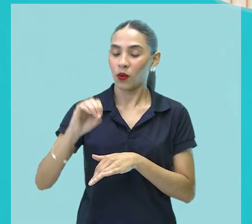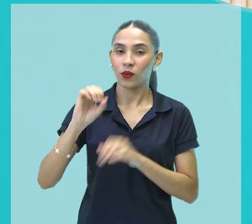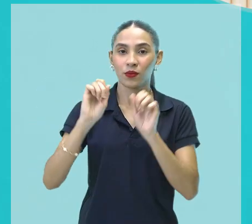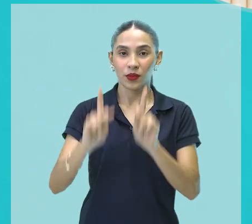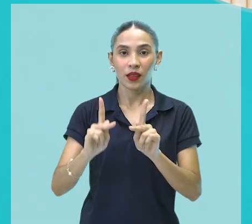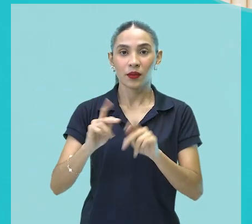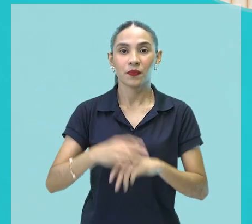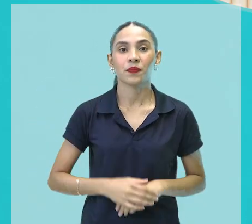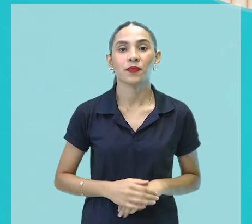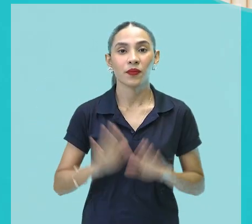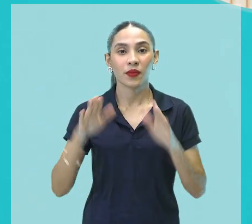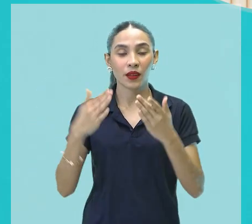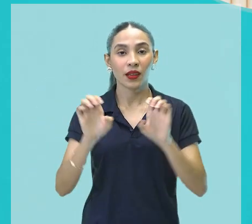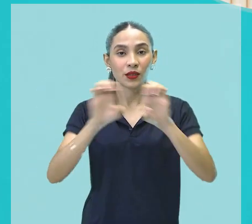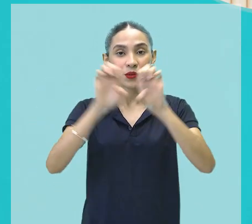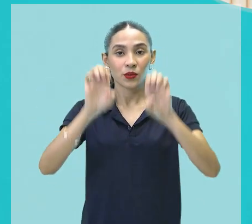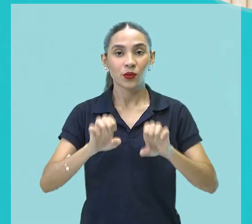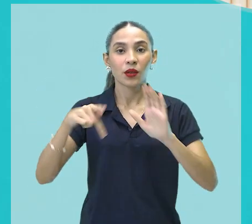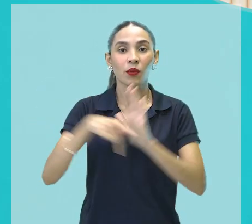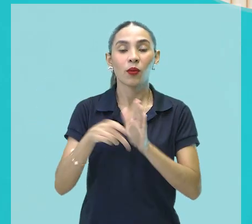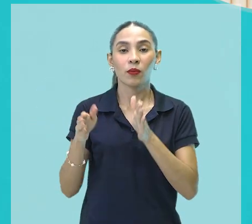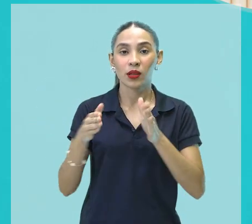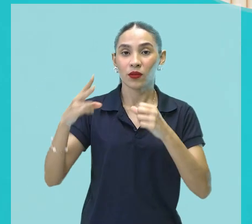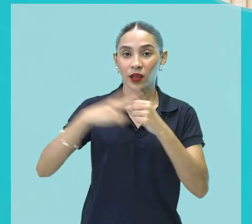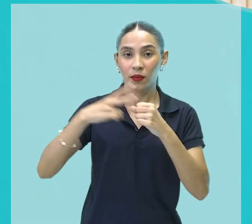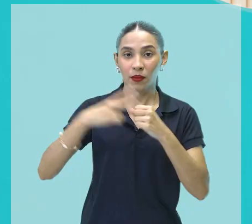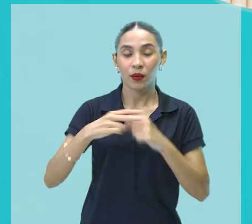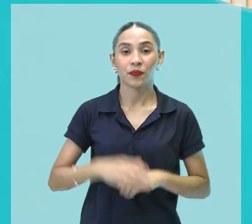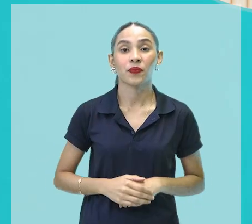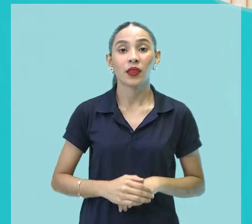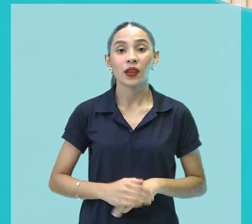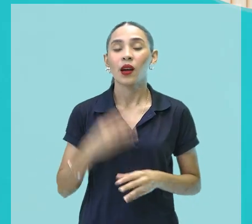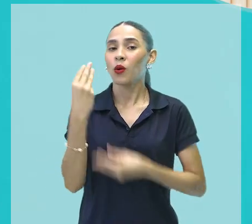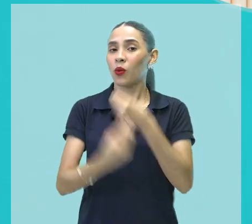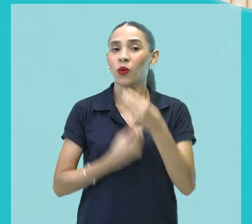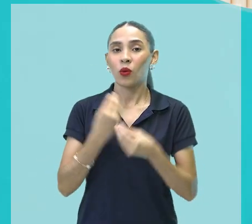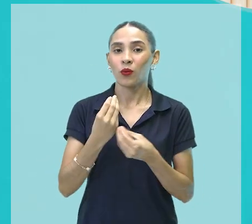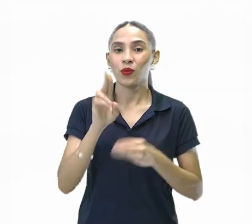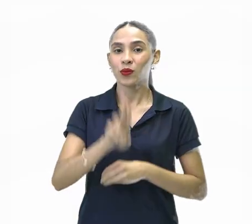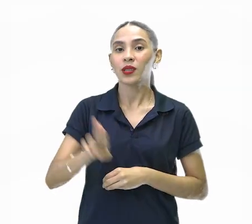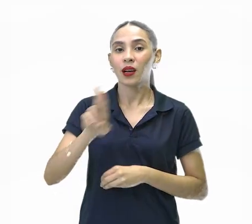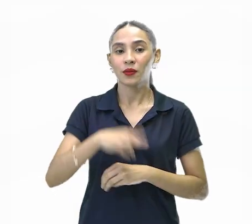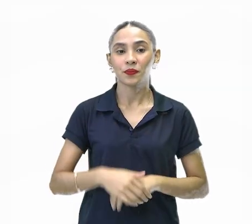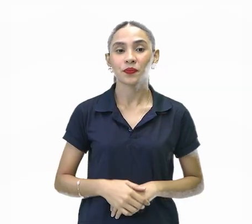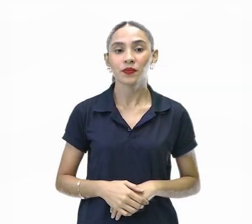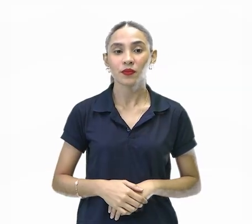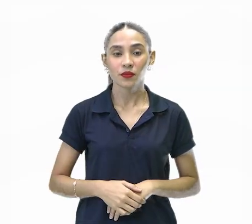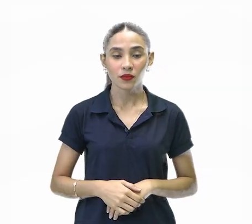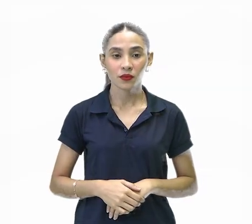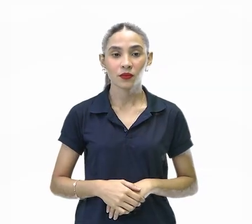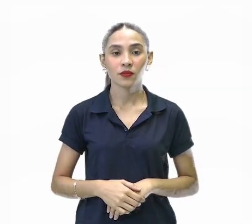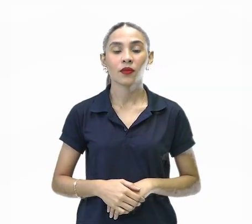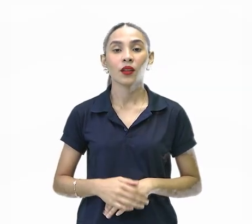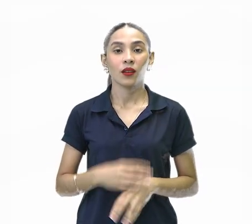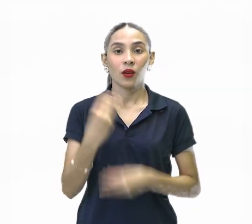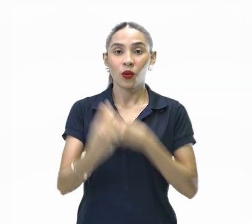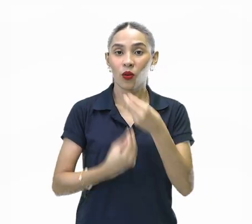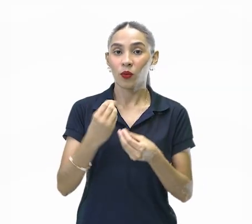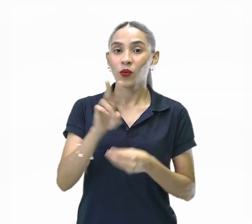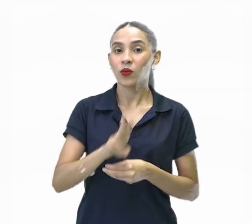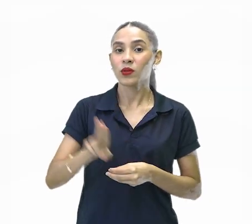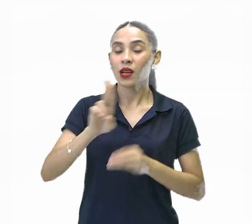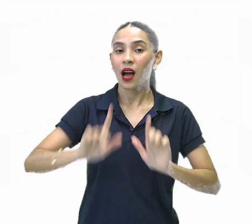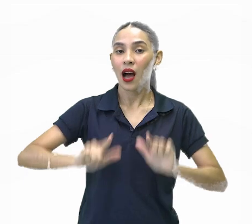tá certo? Então, essa é a estrutura desse tempo verbal. Quando usar é que eu vou mostrar agora. Quando usar? A ação